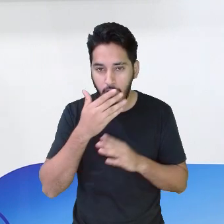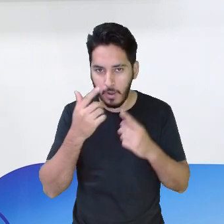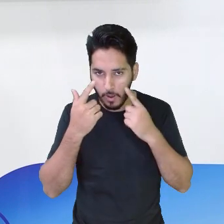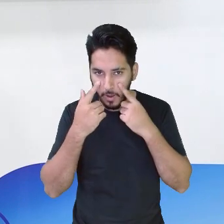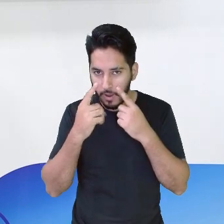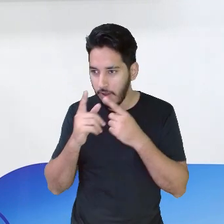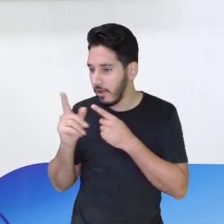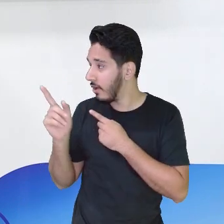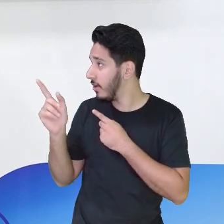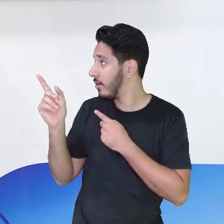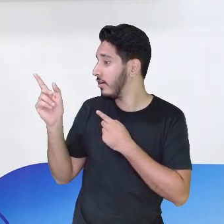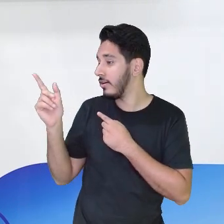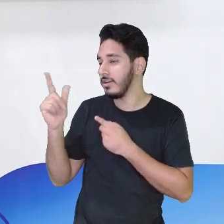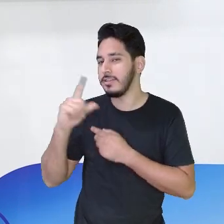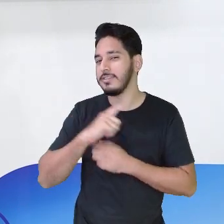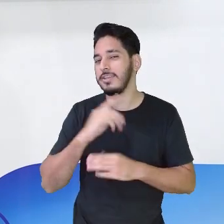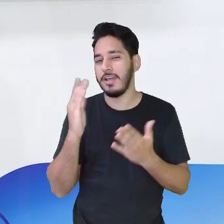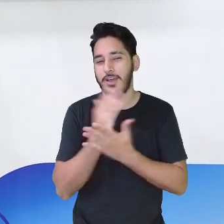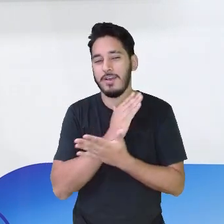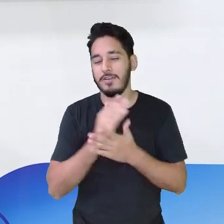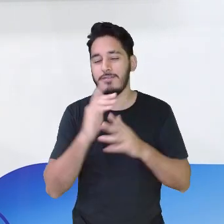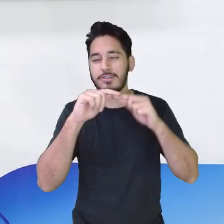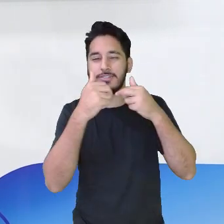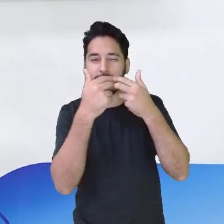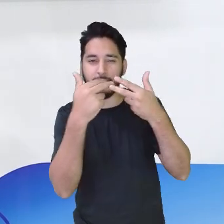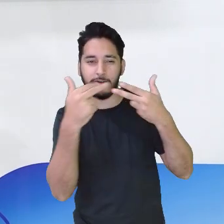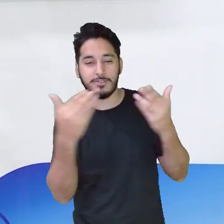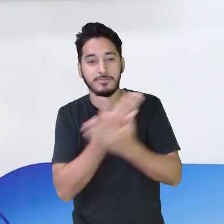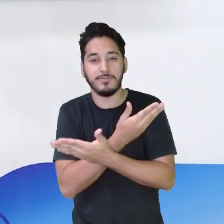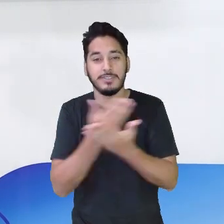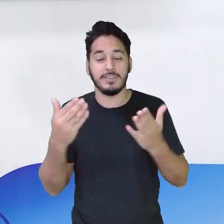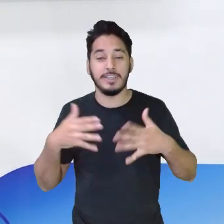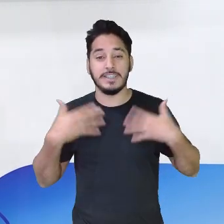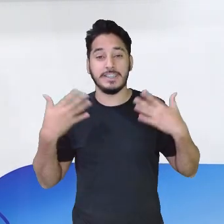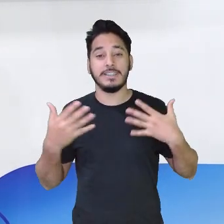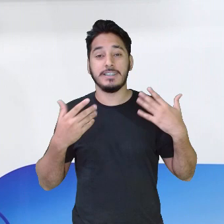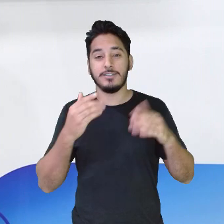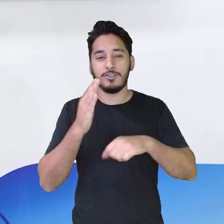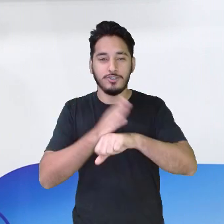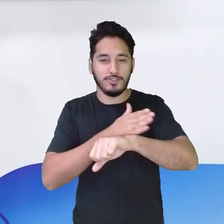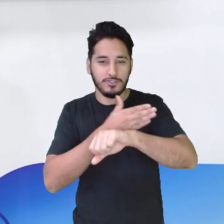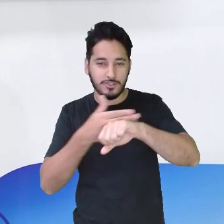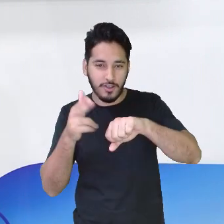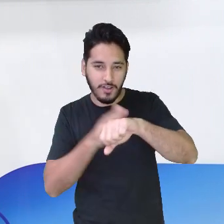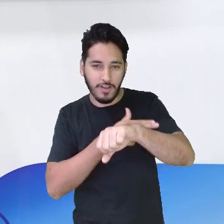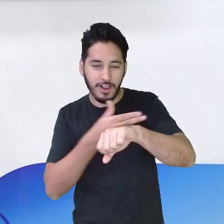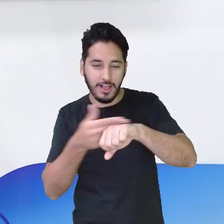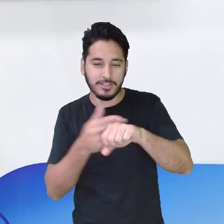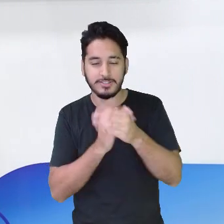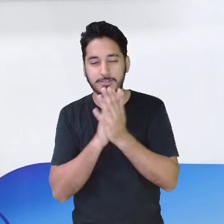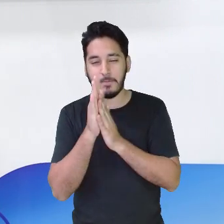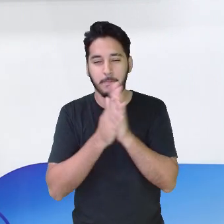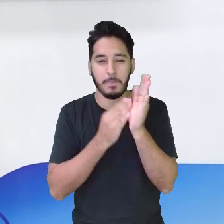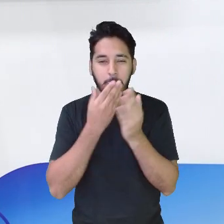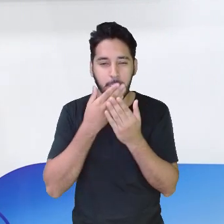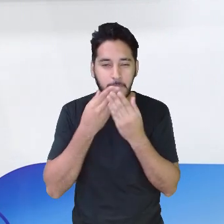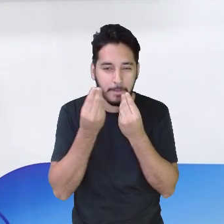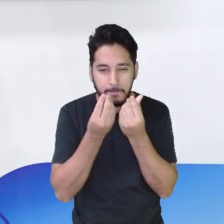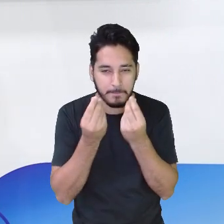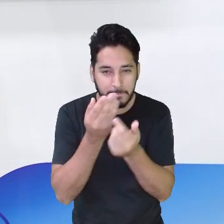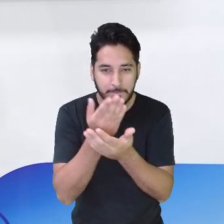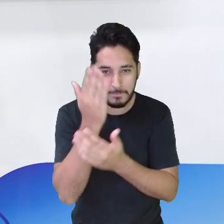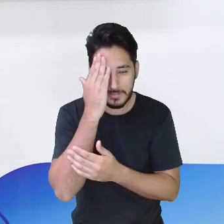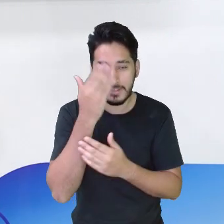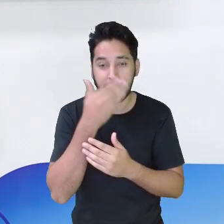trouxe algumas coisas para incentivar vocês, né? Trouxe um chocolatinho para ver se você entende melhor,